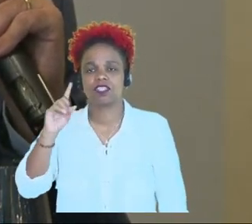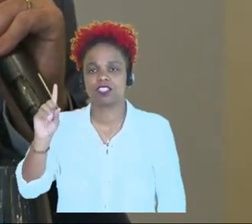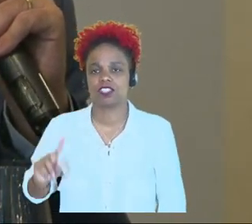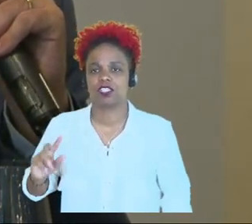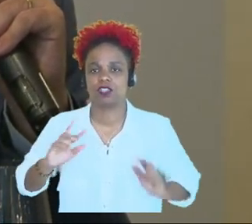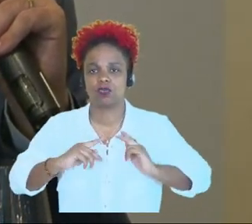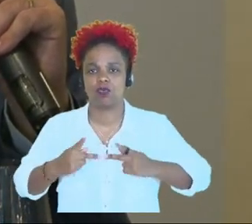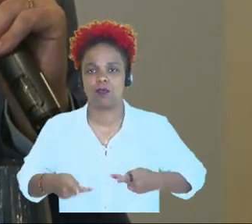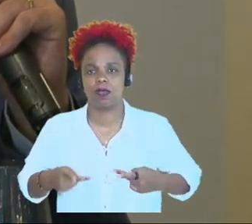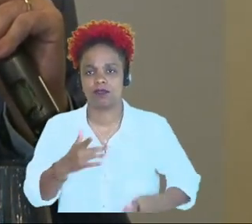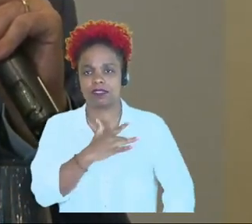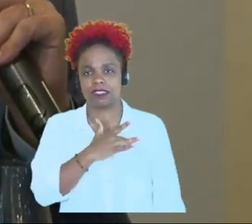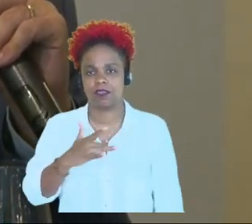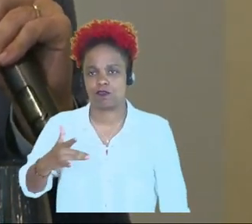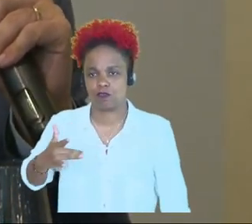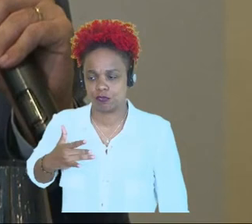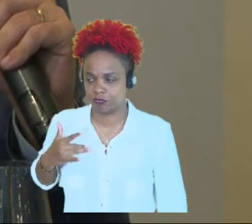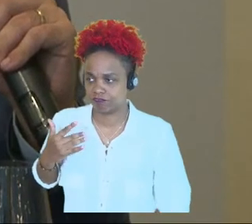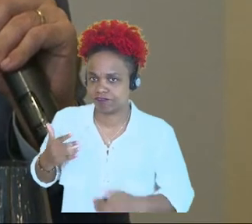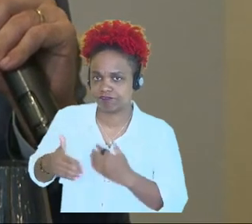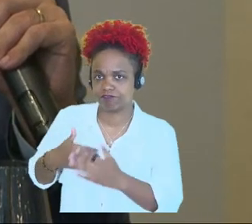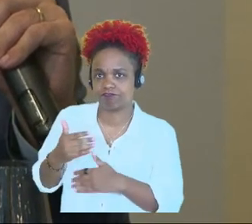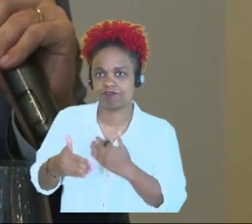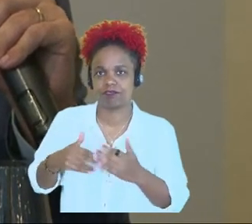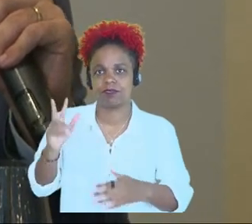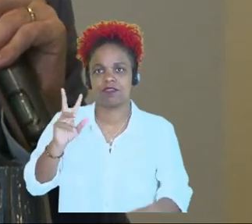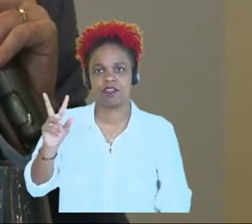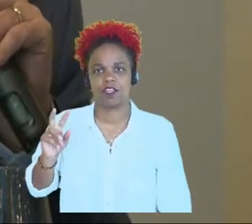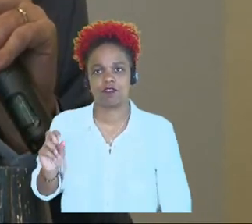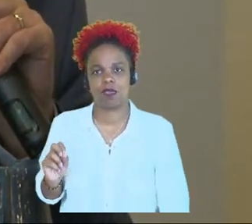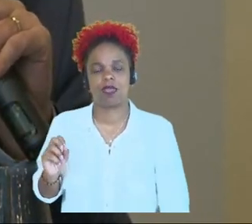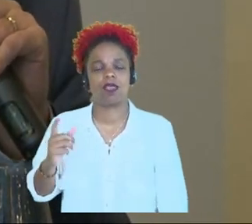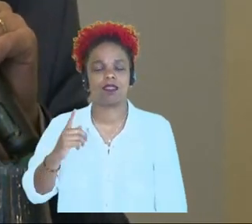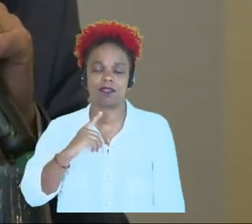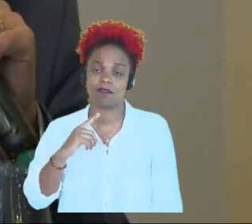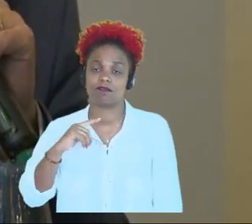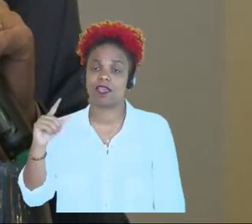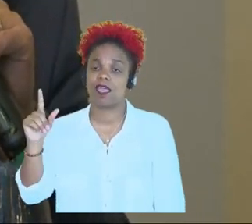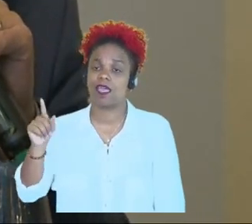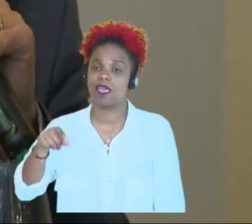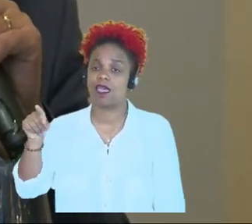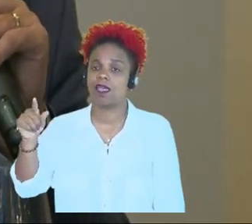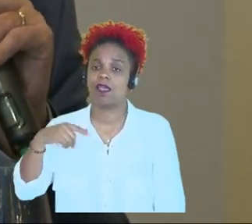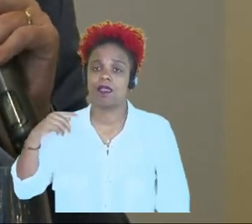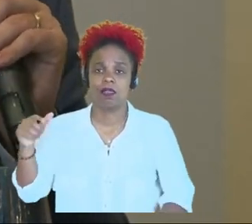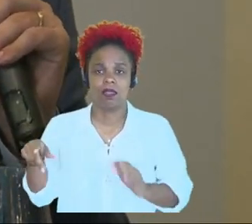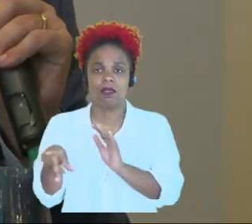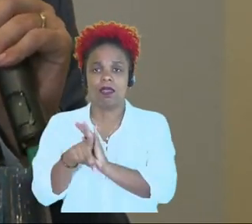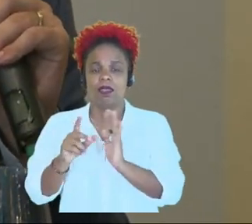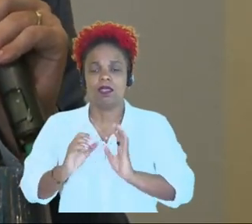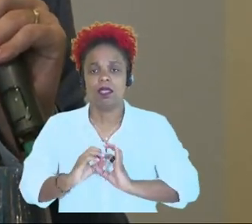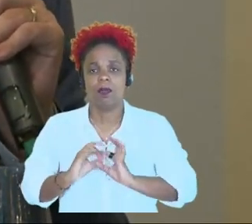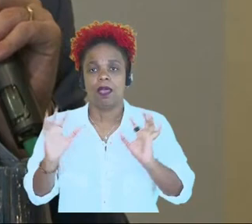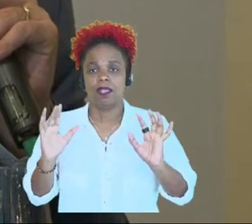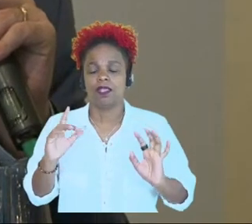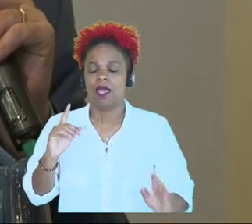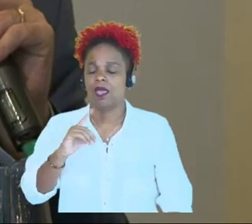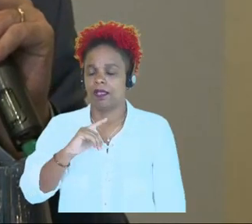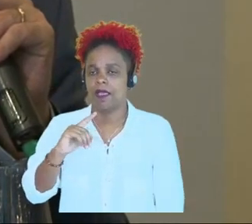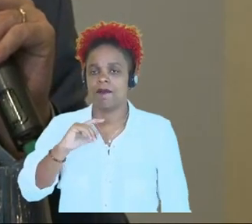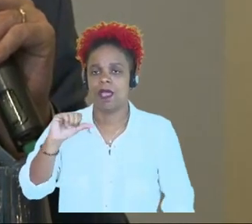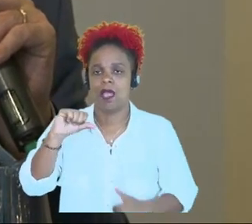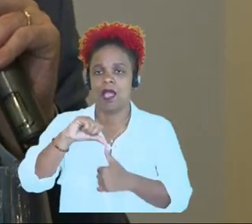humanos ou saúde, o encaminhamento da questão venezuelana é como se fosse uma redenção para a própria democracia